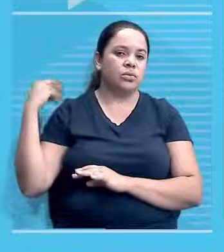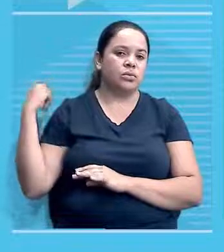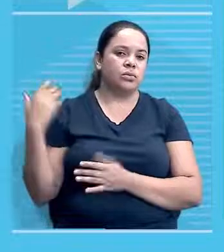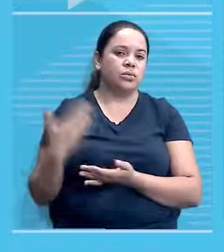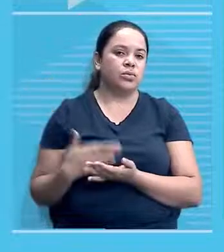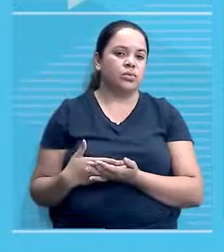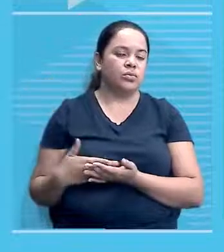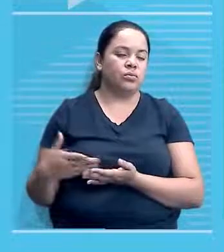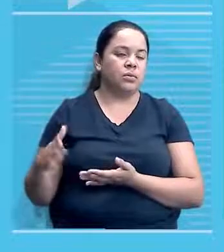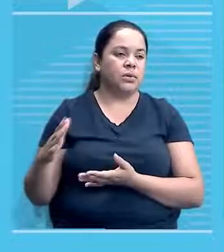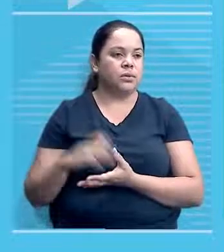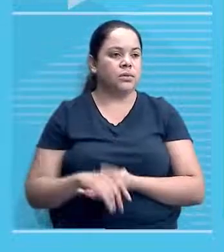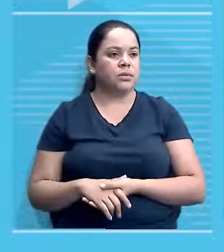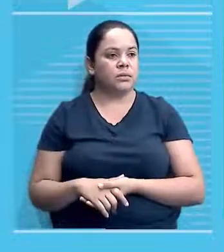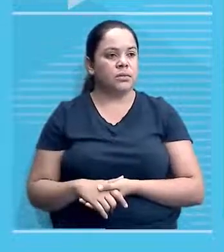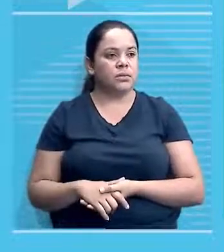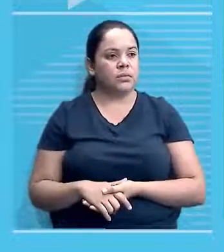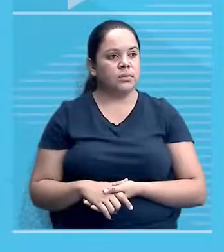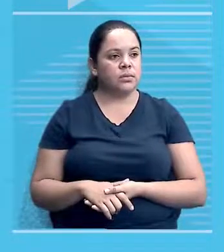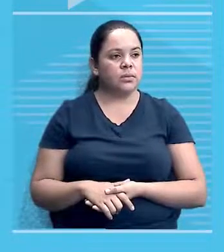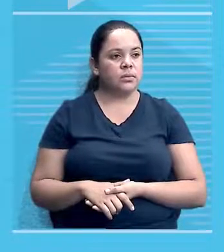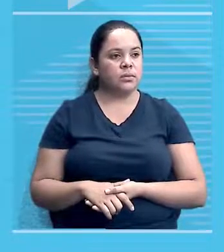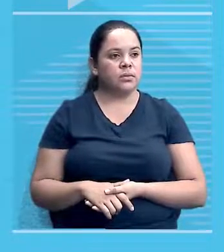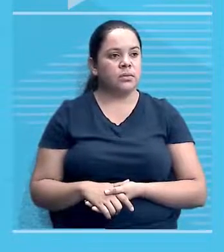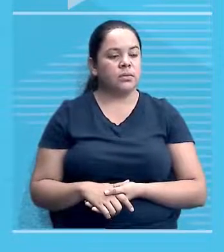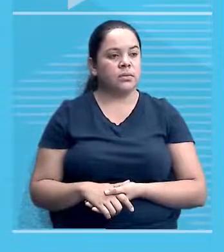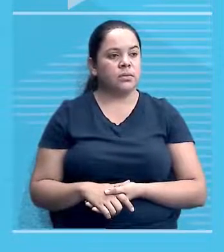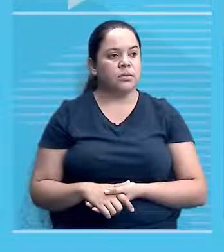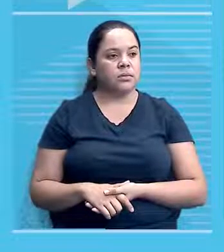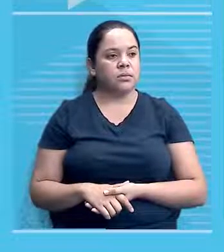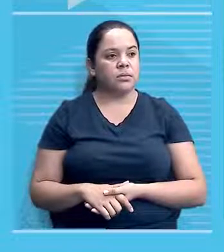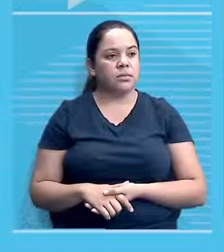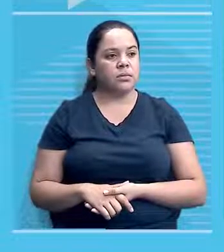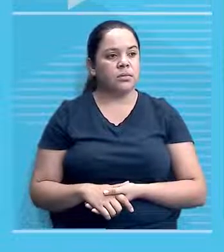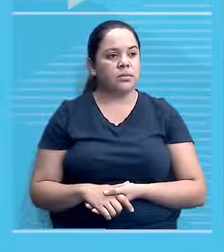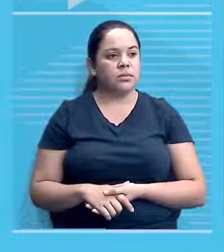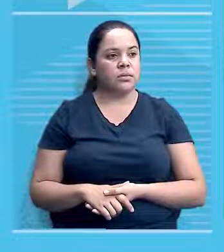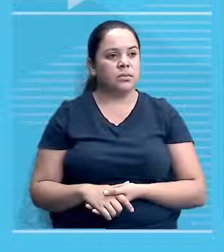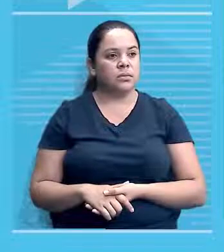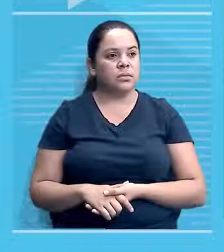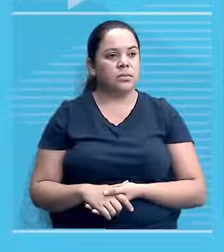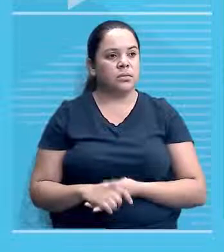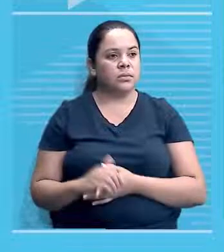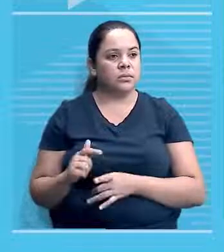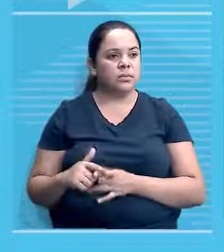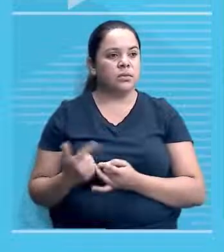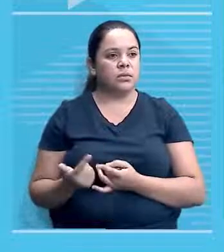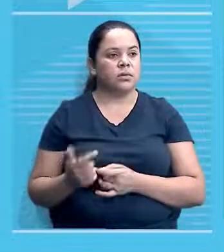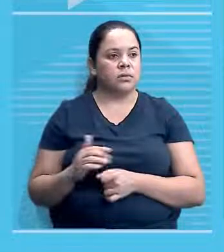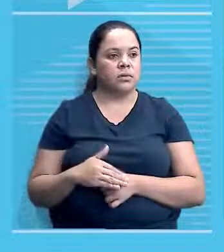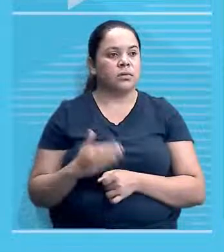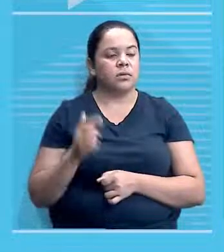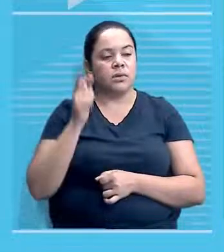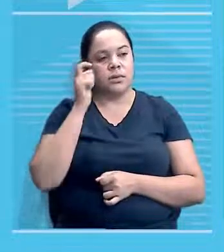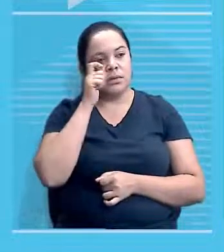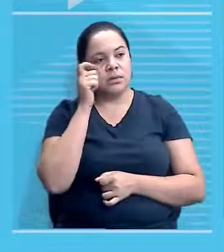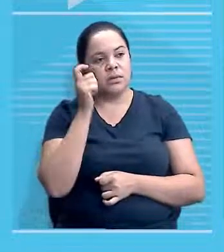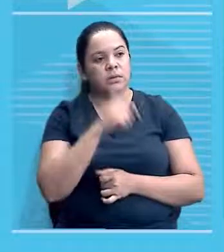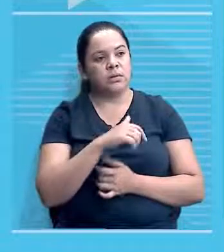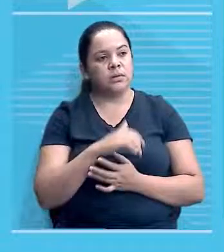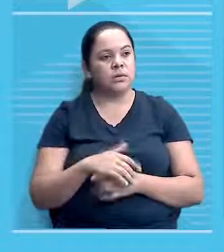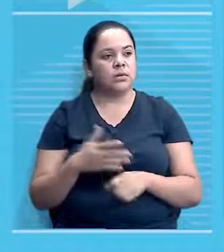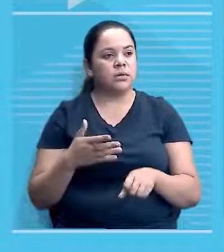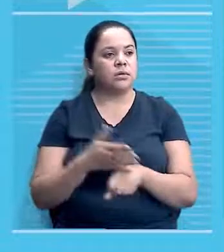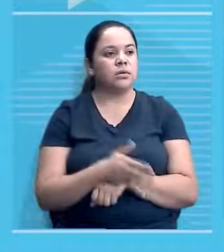mas a partícula Latina que mais chama atenção e de mais sobrevivência porque ela entra no mundo